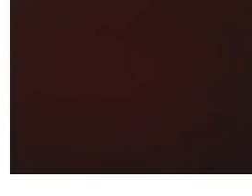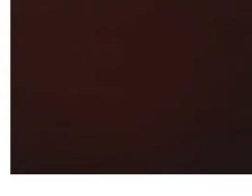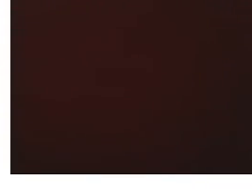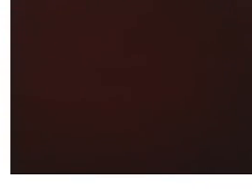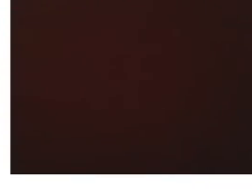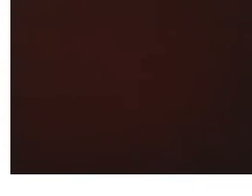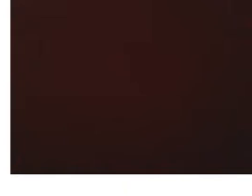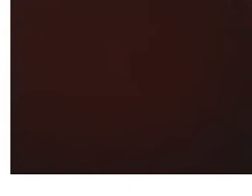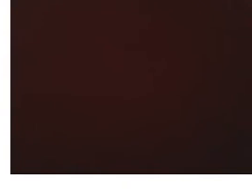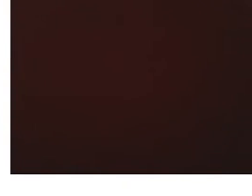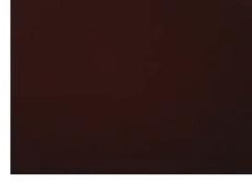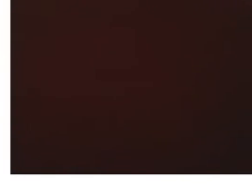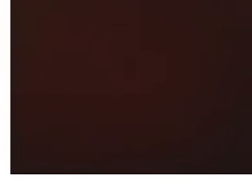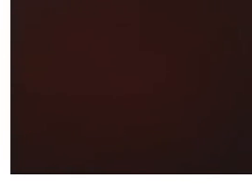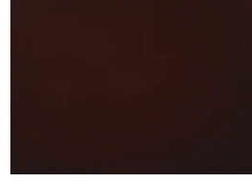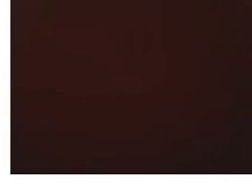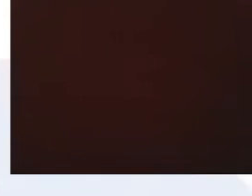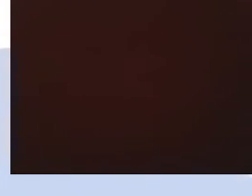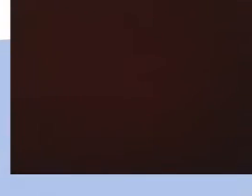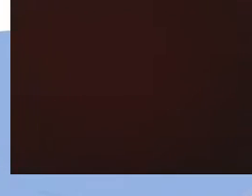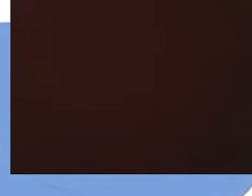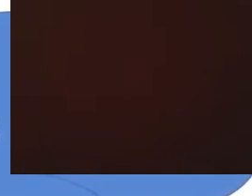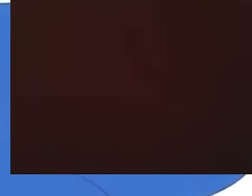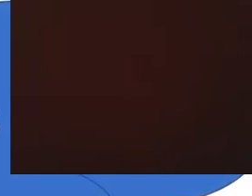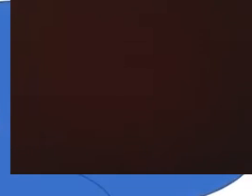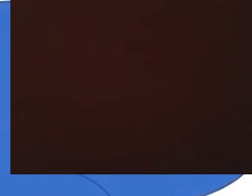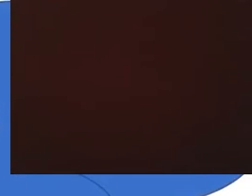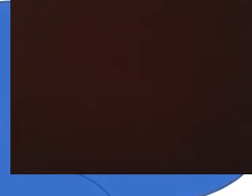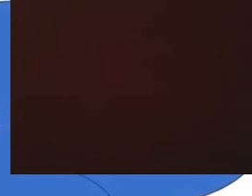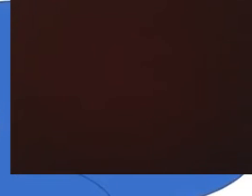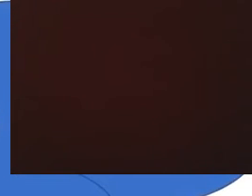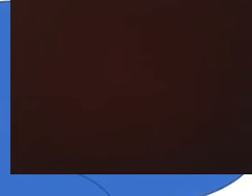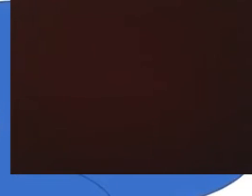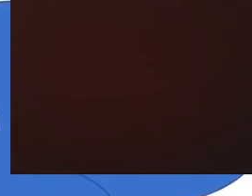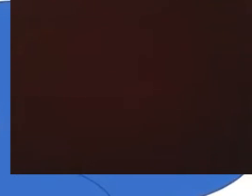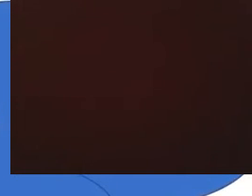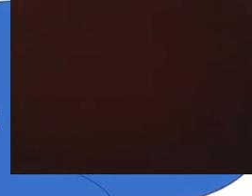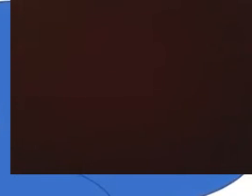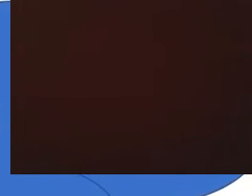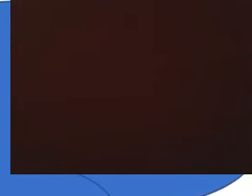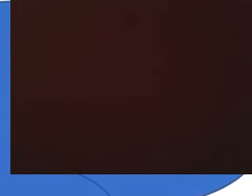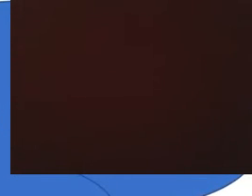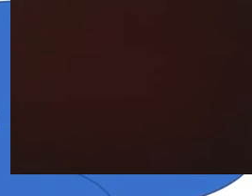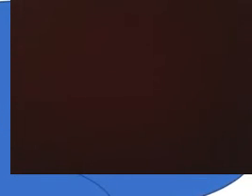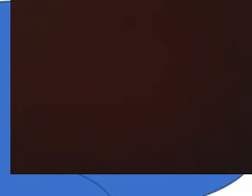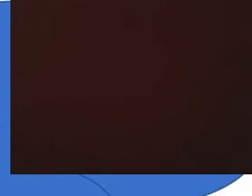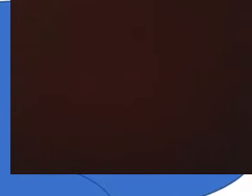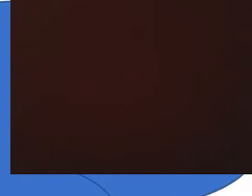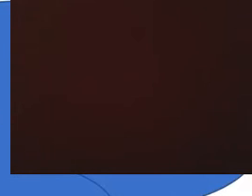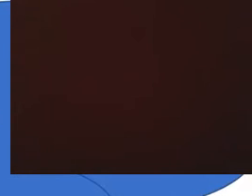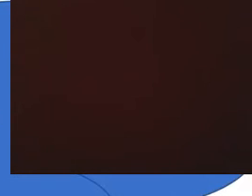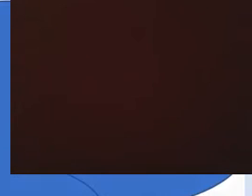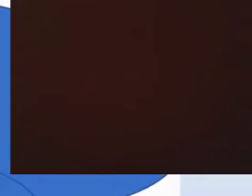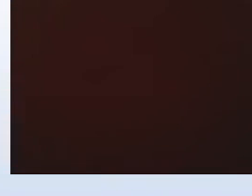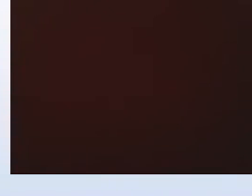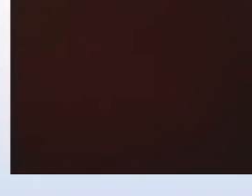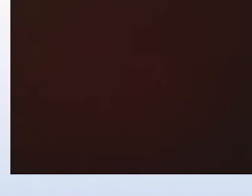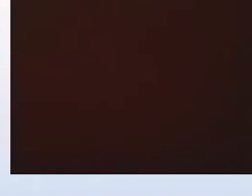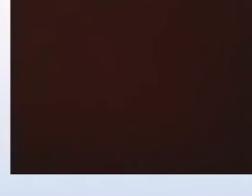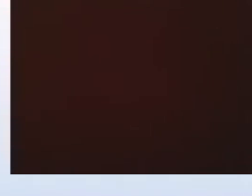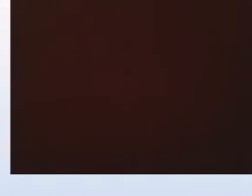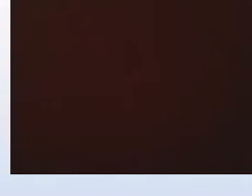Vamos tentar imaginar uma situação onde essas pessoas do discurso aparecem? Vamos lá.